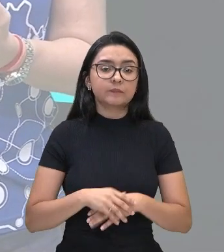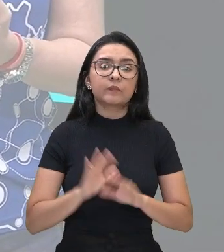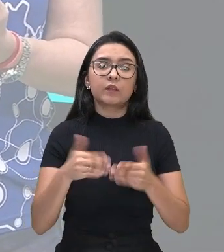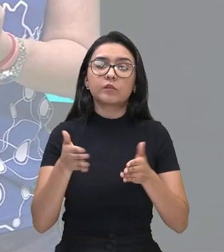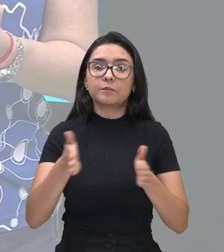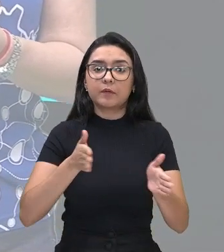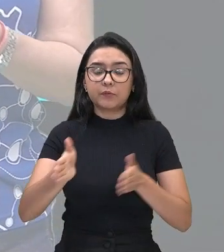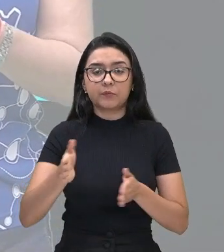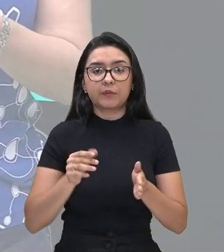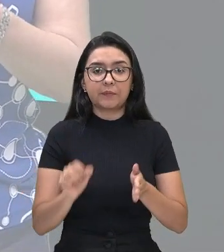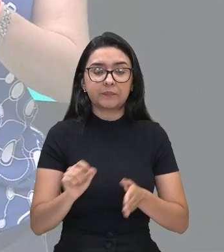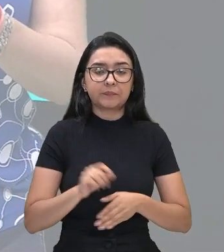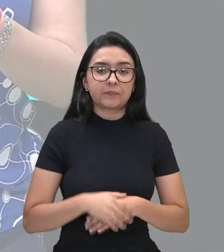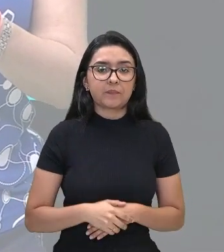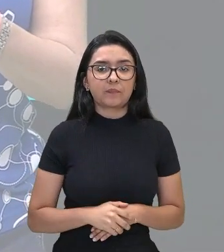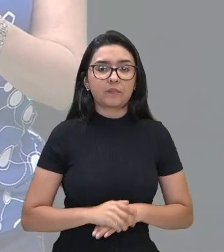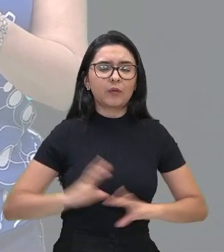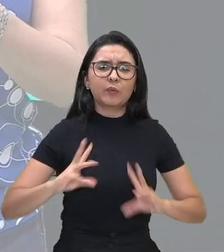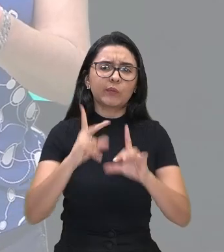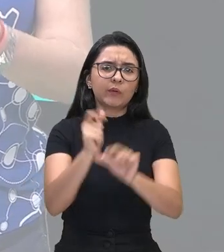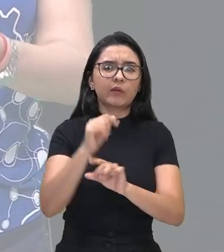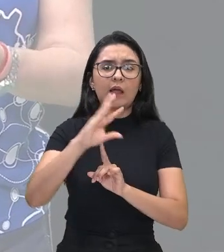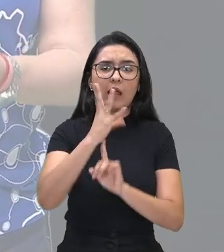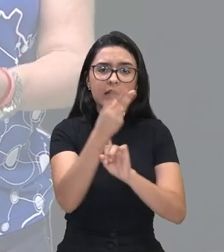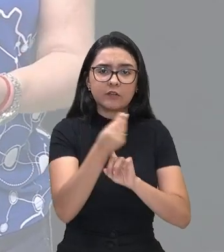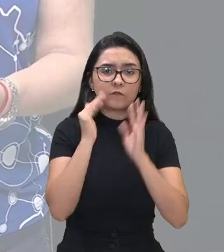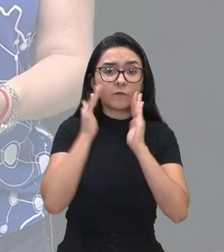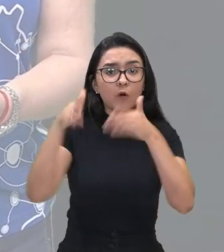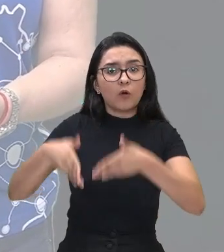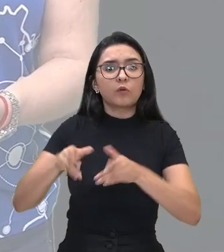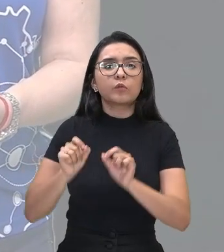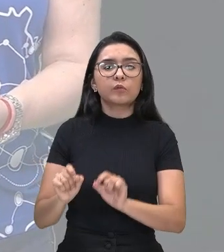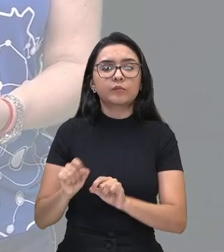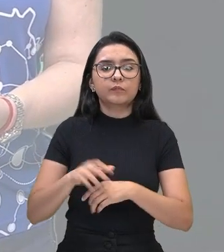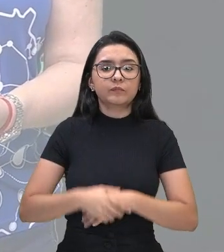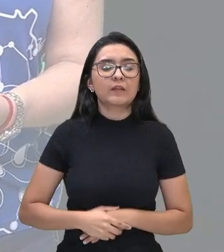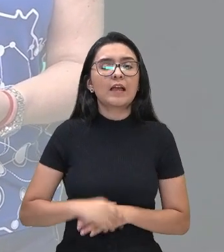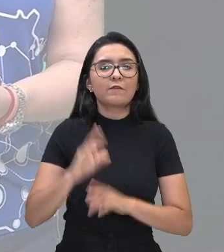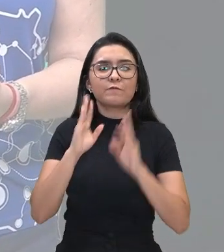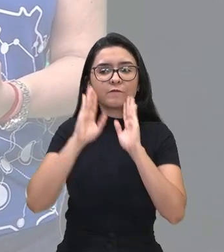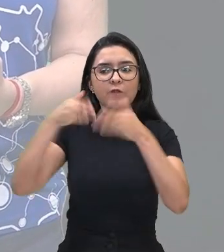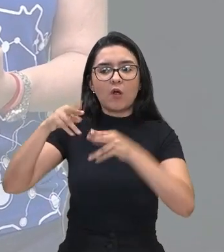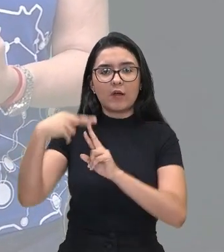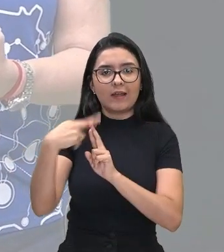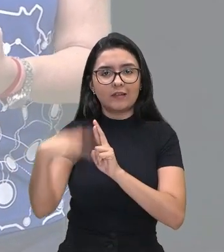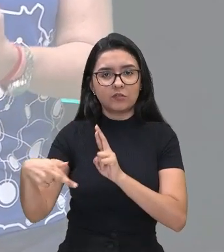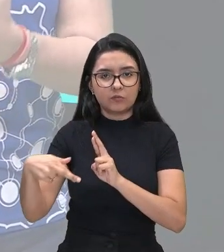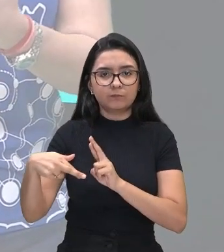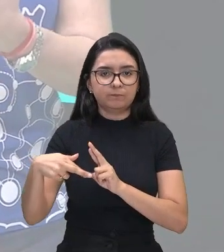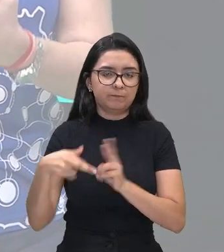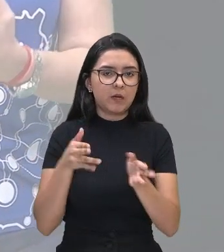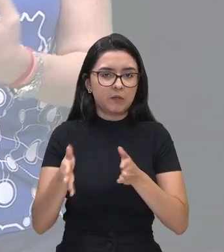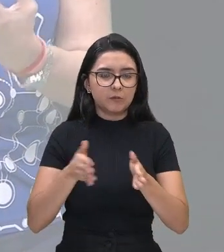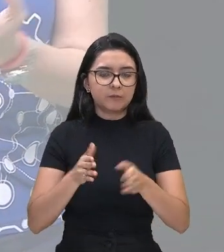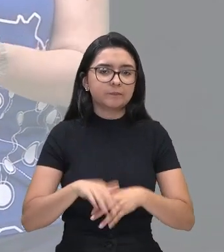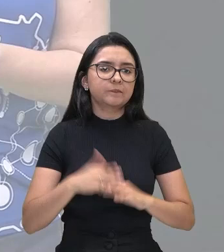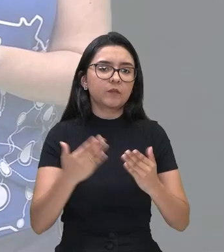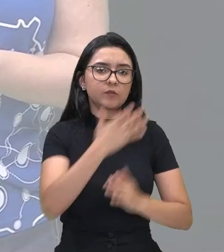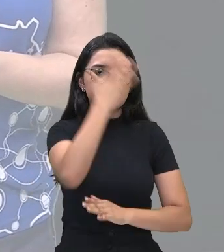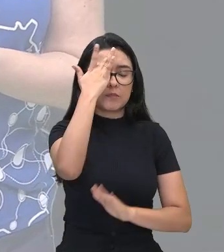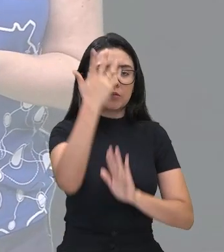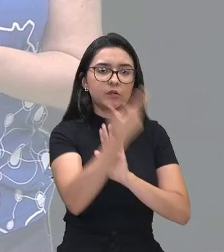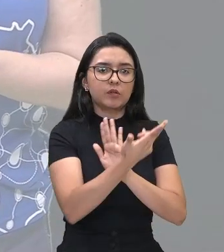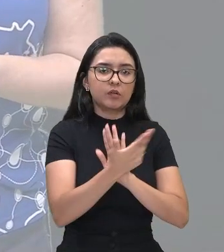período, toda a arte era voltada para a religiosidade. Então, os artistas